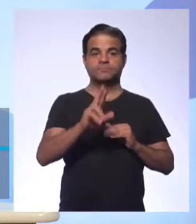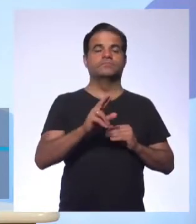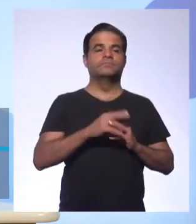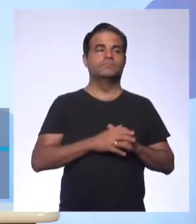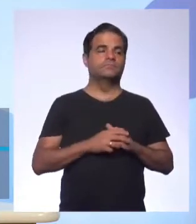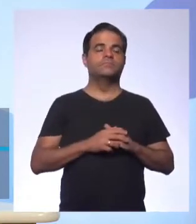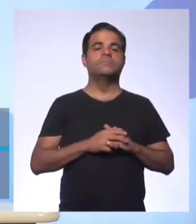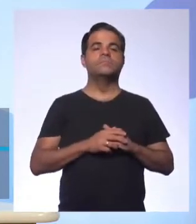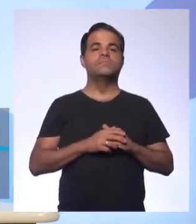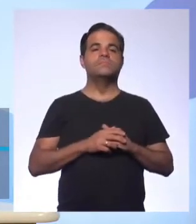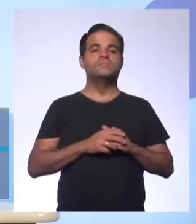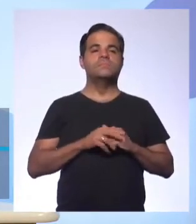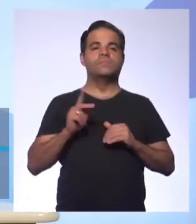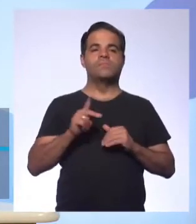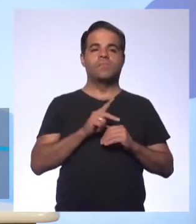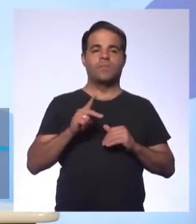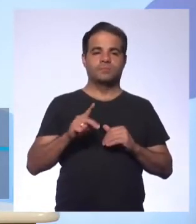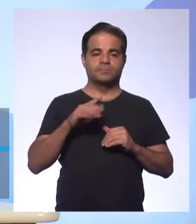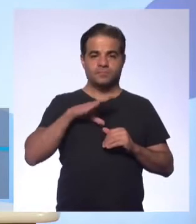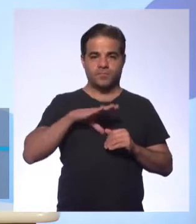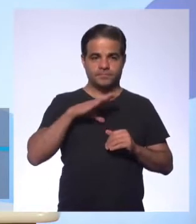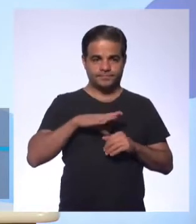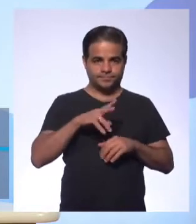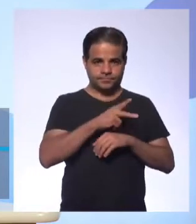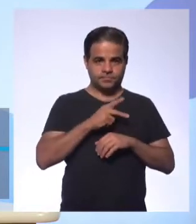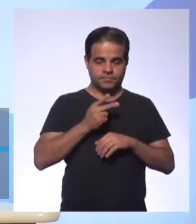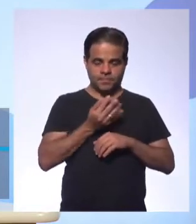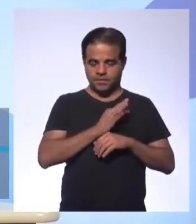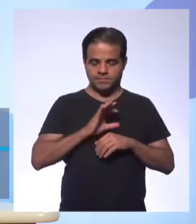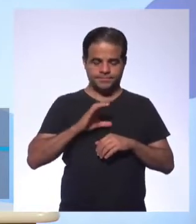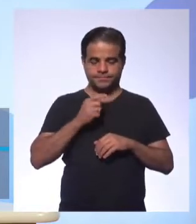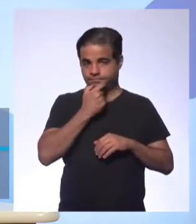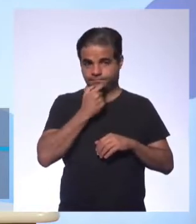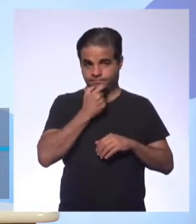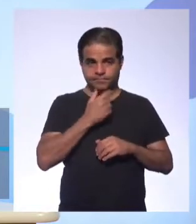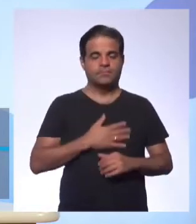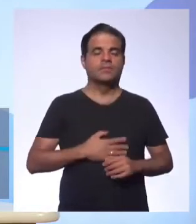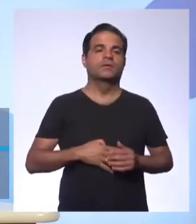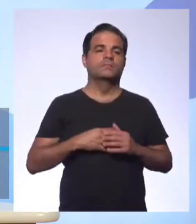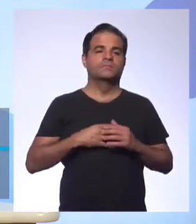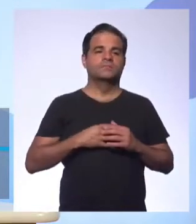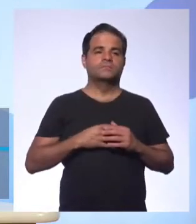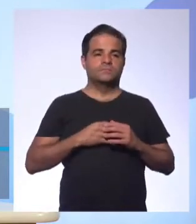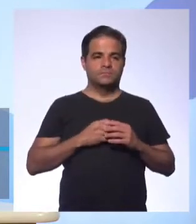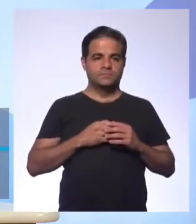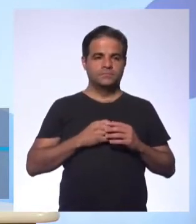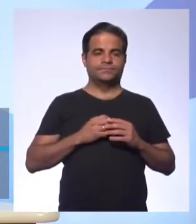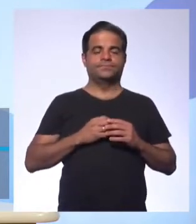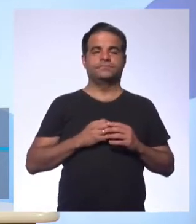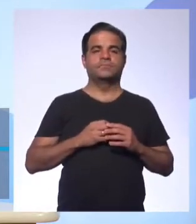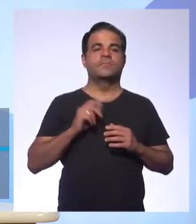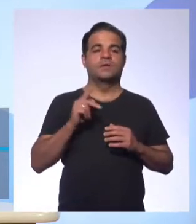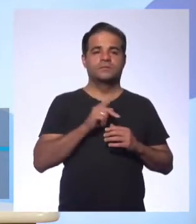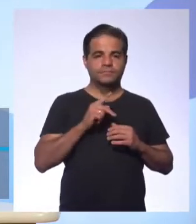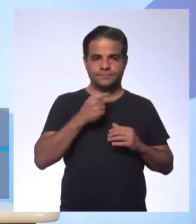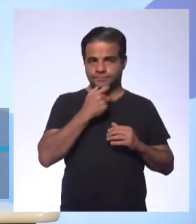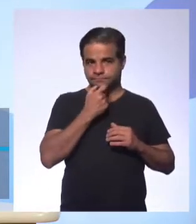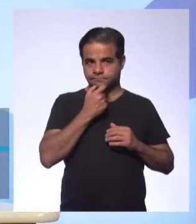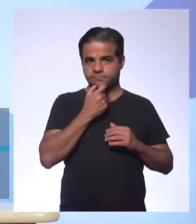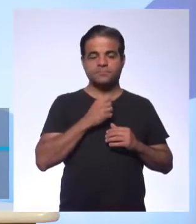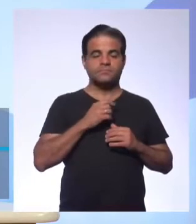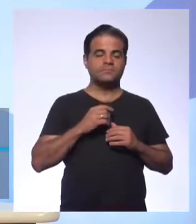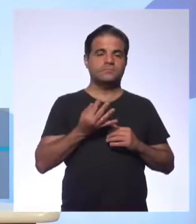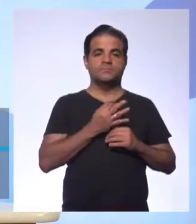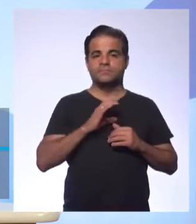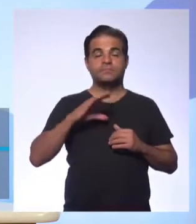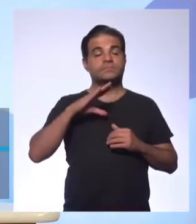aqui. Pro Jaqueline, Portugal, França e Inglaterra. Pro Silvana, Portugal, Inglaterra e França.